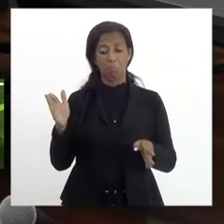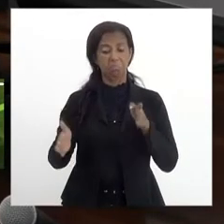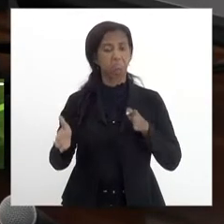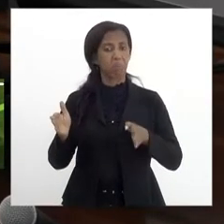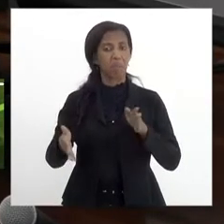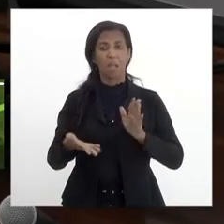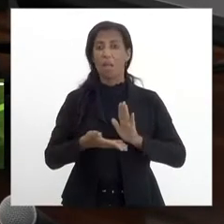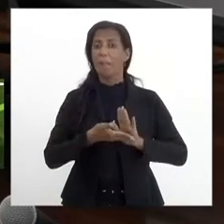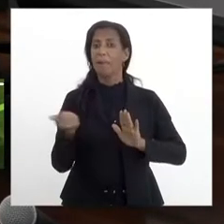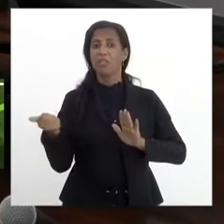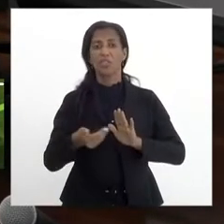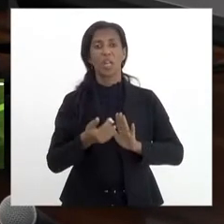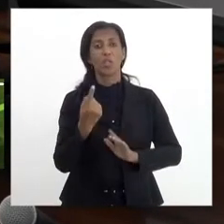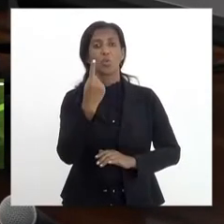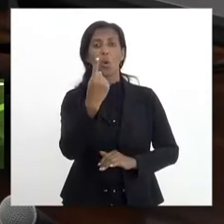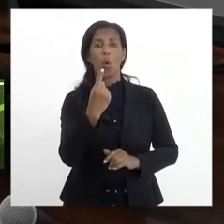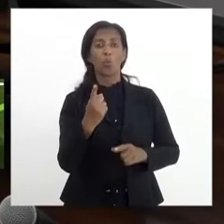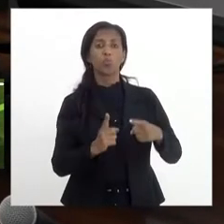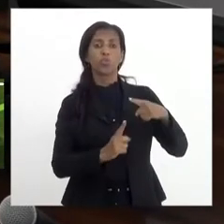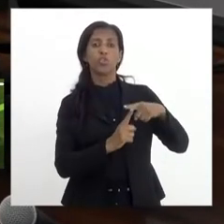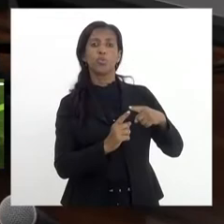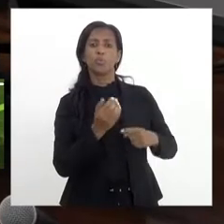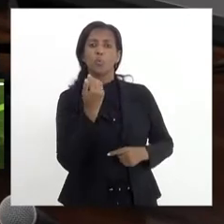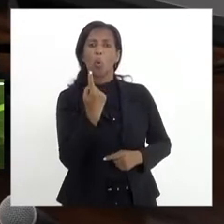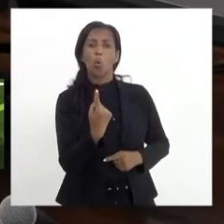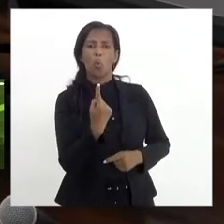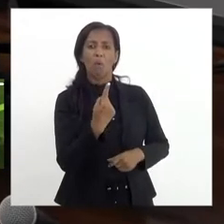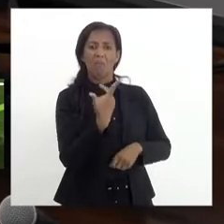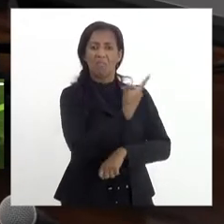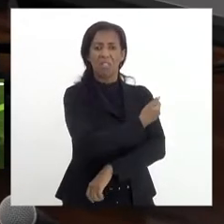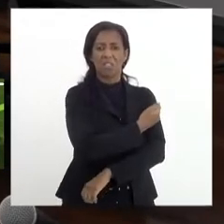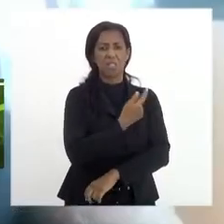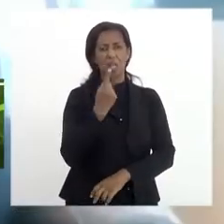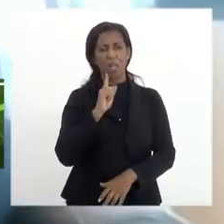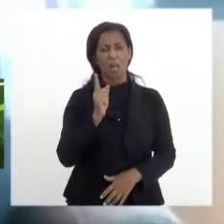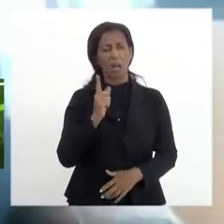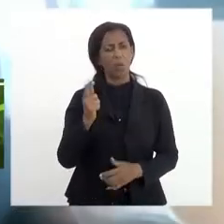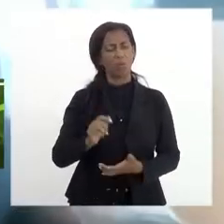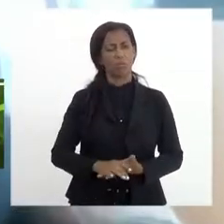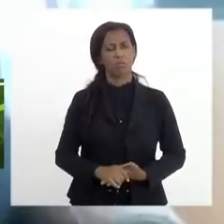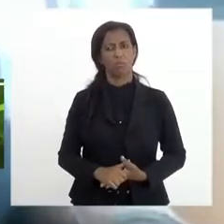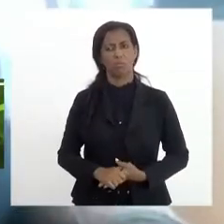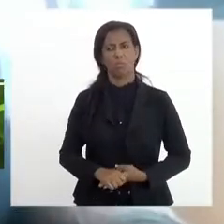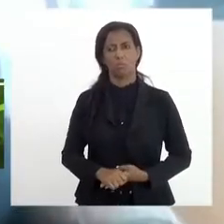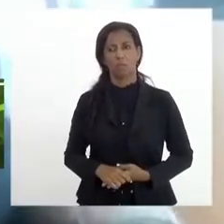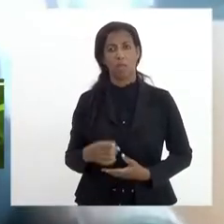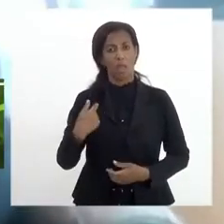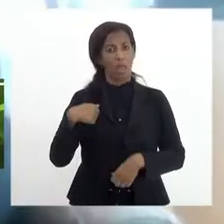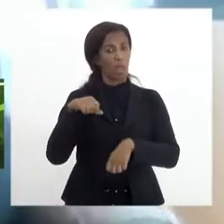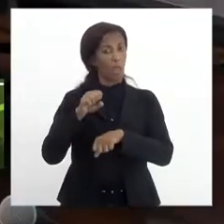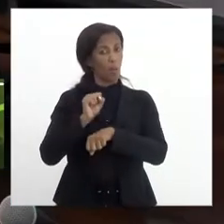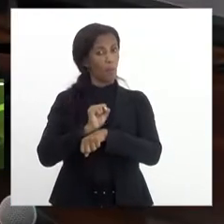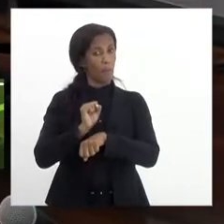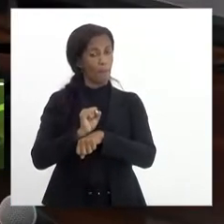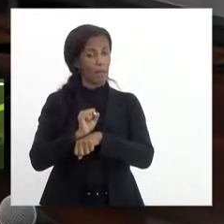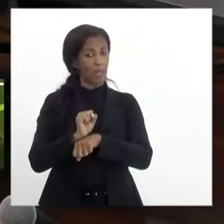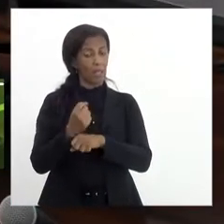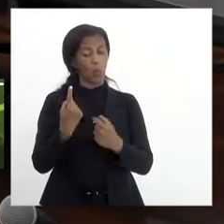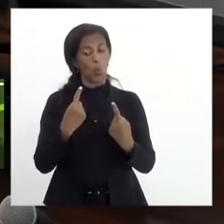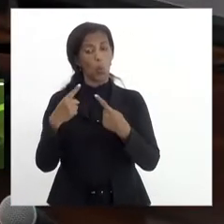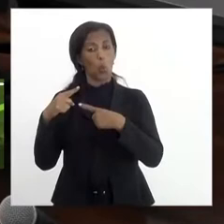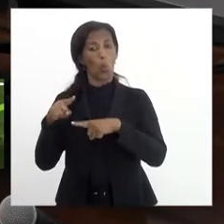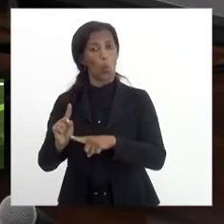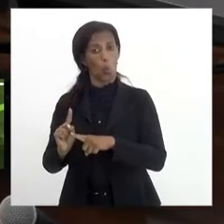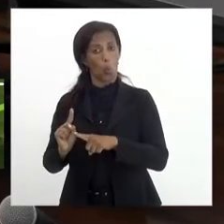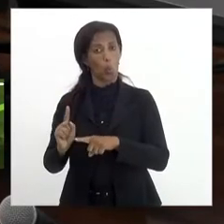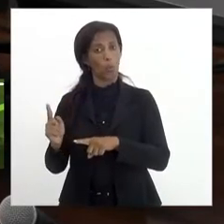isso também. É para tirar isso também. Eu retirei exatamente isso. Ah, tá bom. Agora eu parei no contra a Covid.